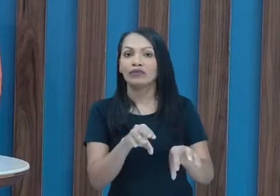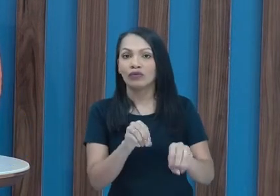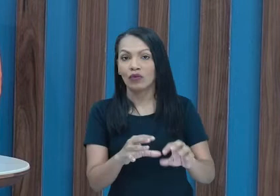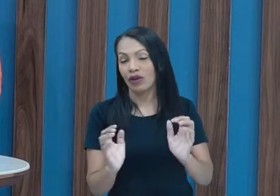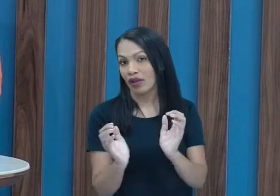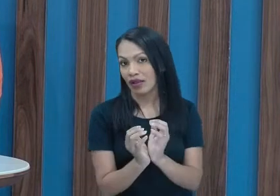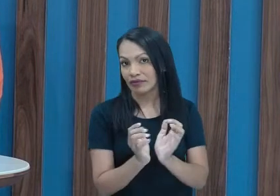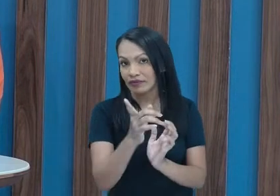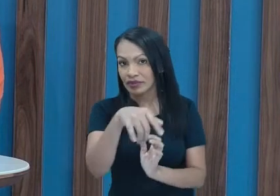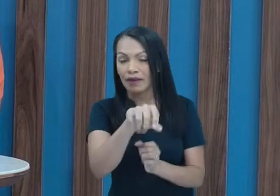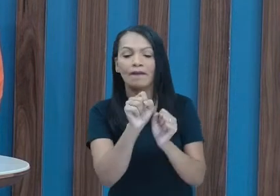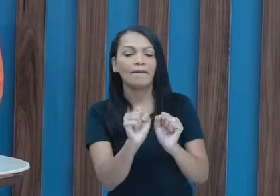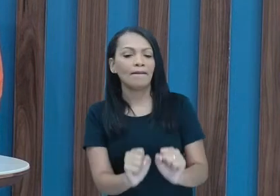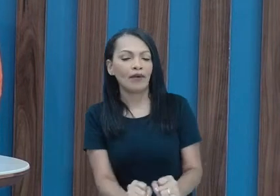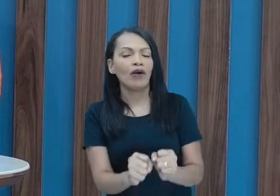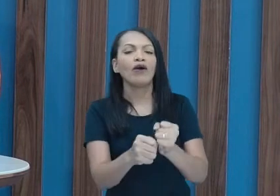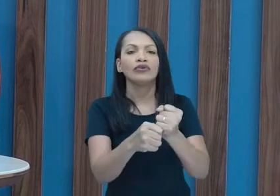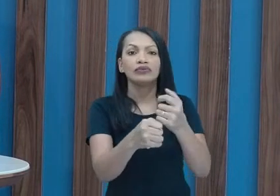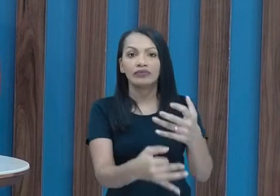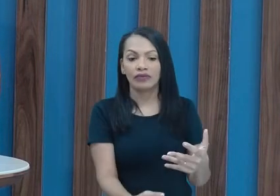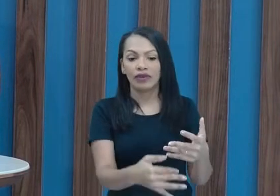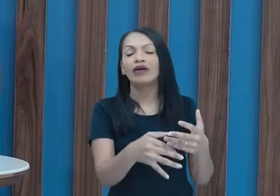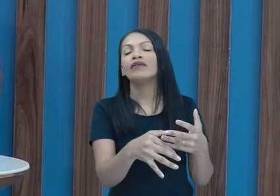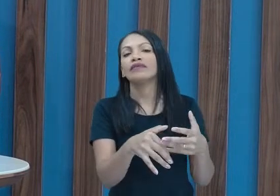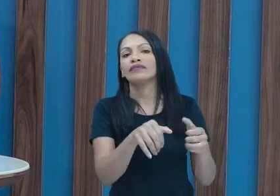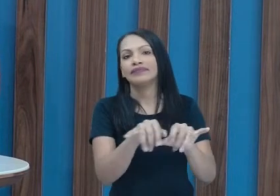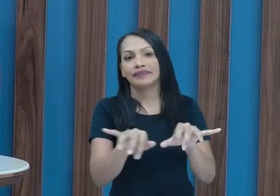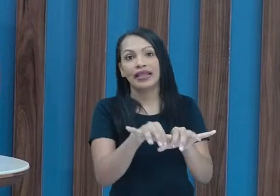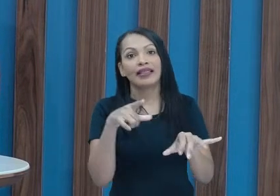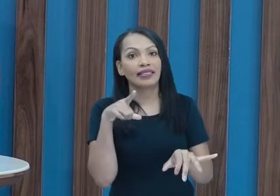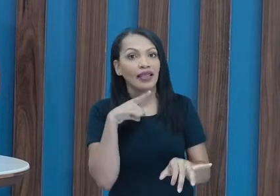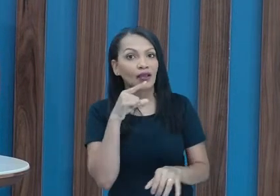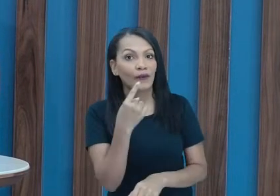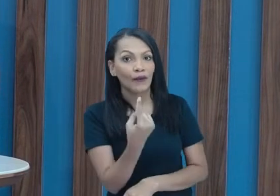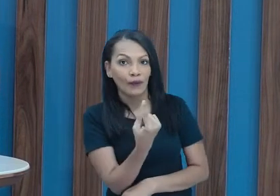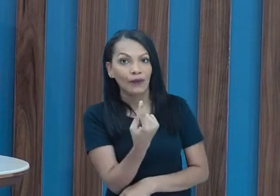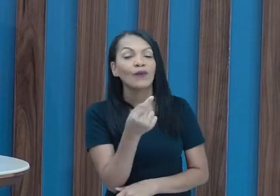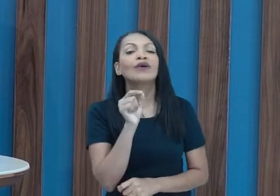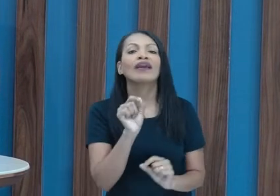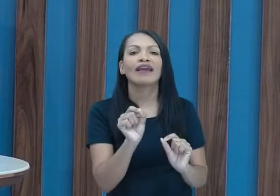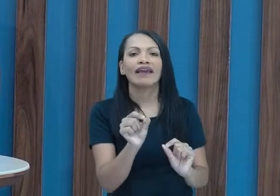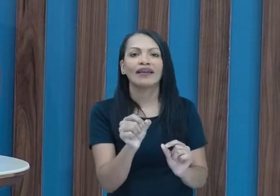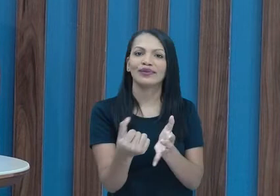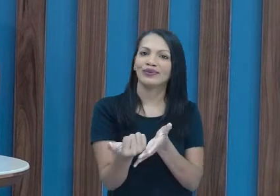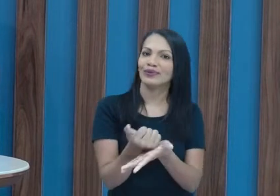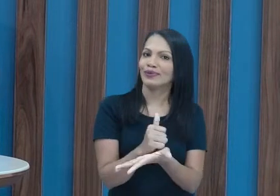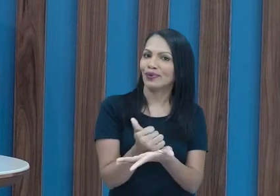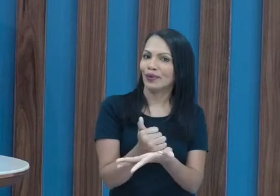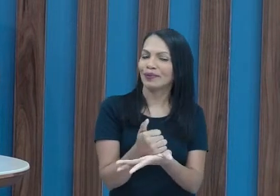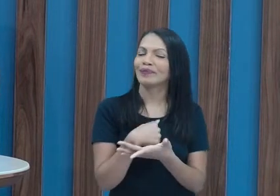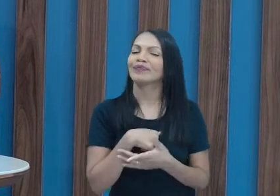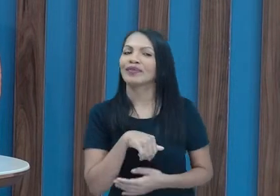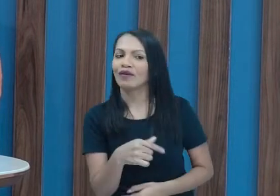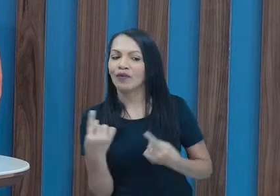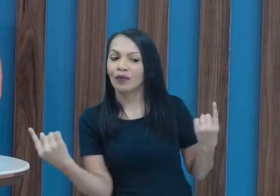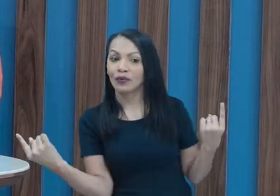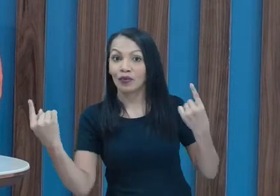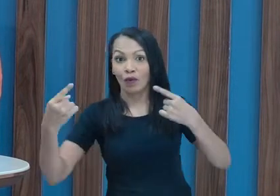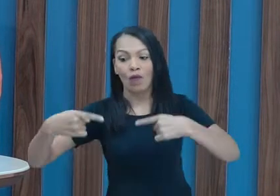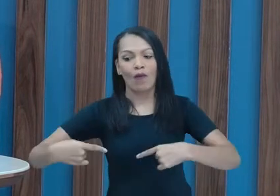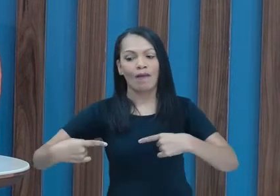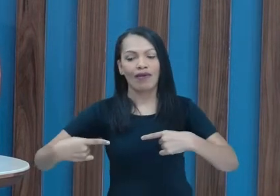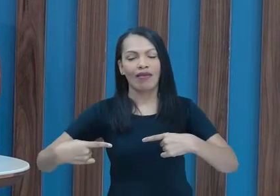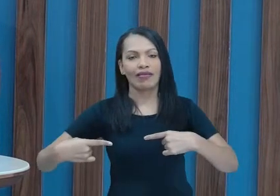Então, estou esperando. E hoje tem um jogo. Será que a gente vai competir